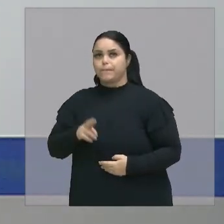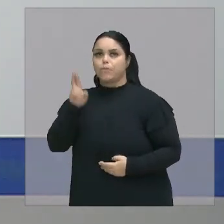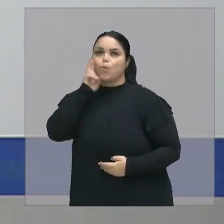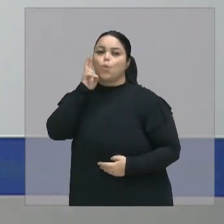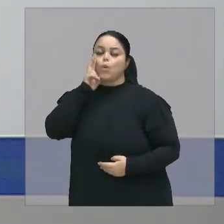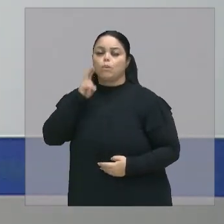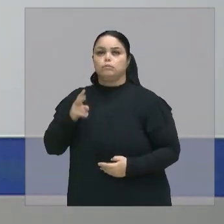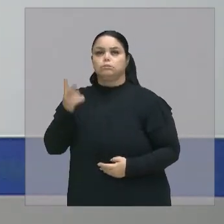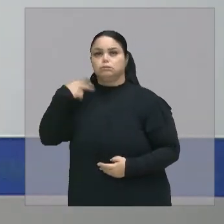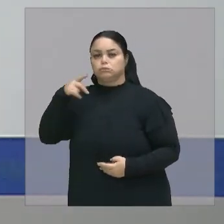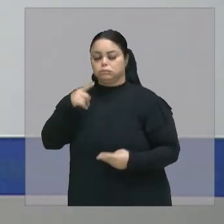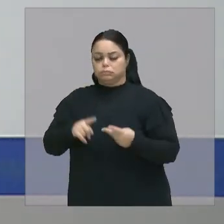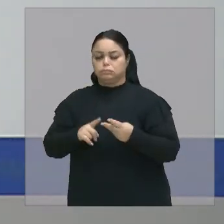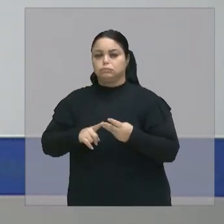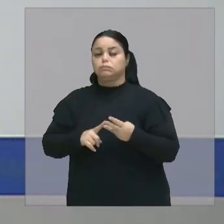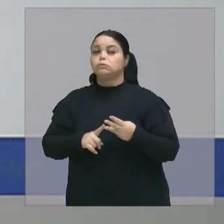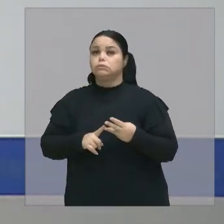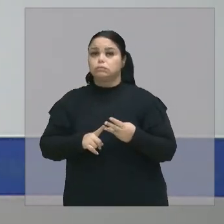Renato Santiago.